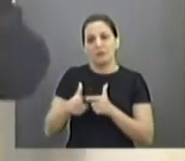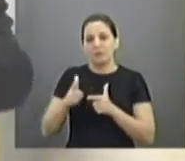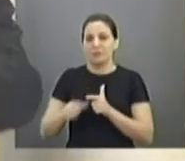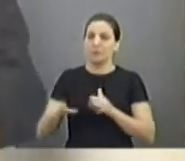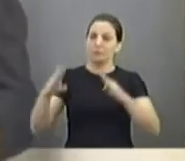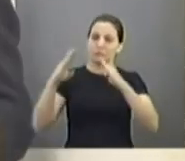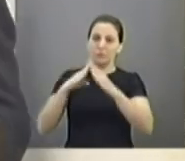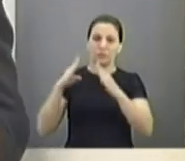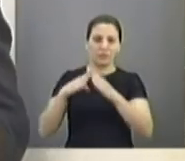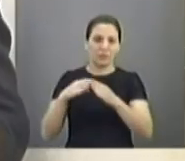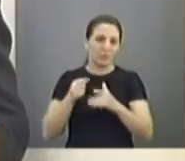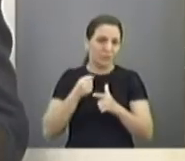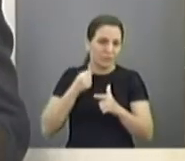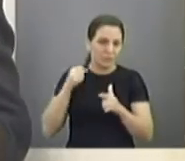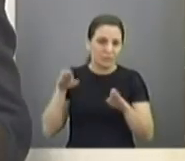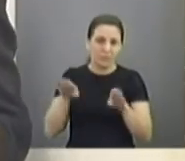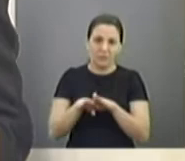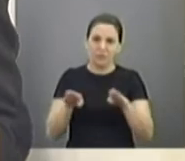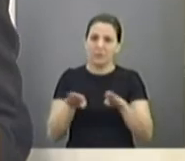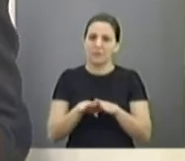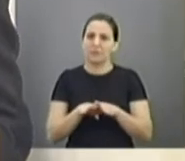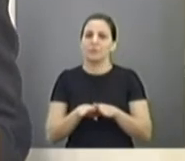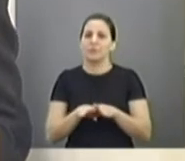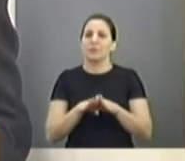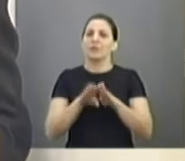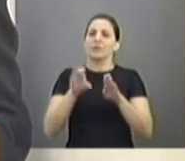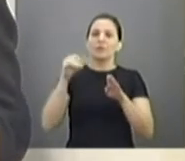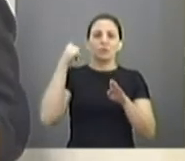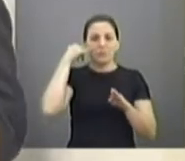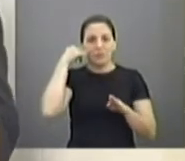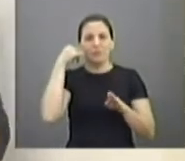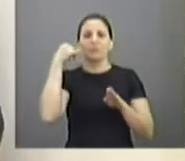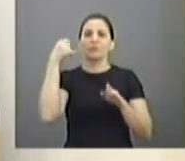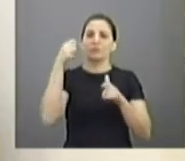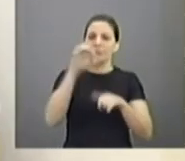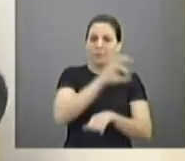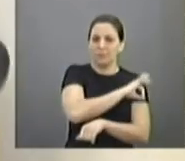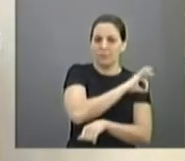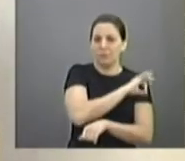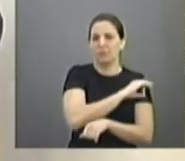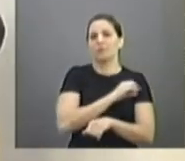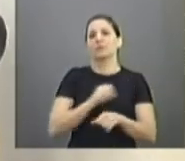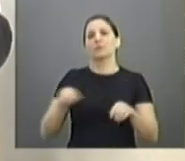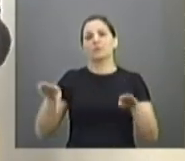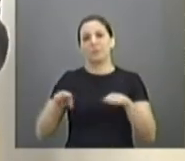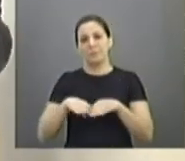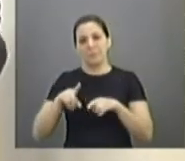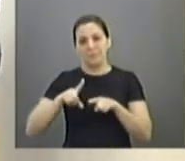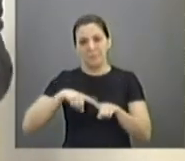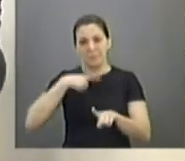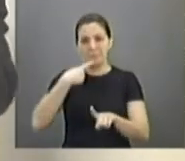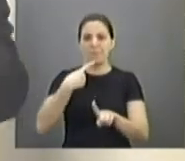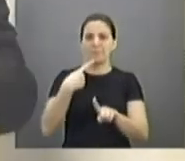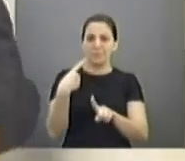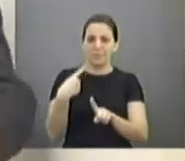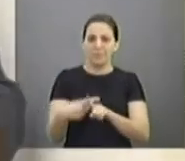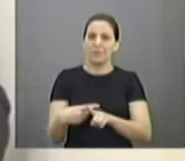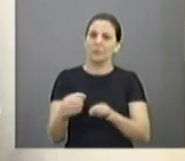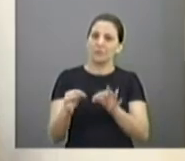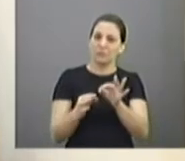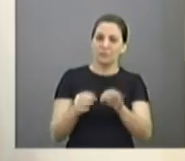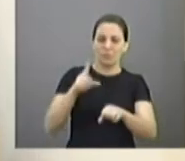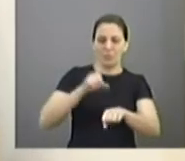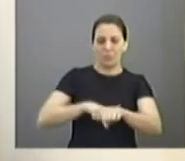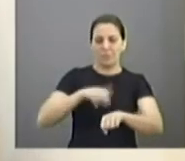quiser estender, pode cortar sim no sistema telefônico da prefeitura. E se quiser estender, é possível sim ter um controle maior de